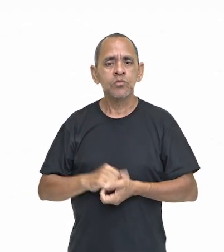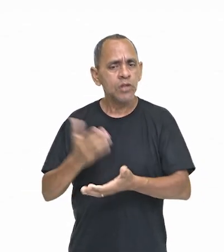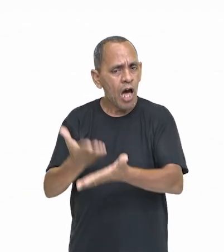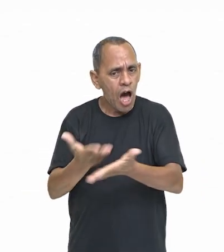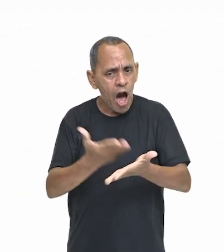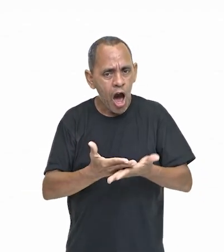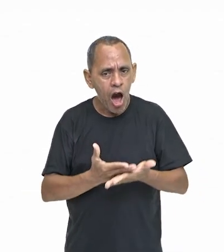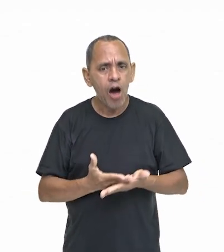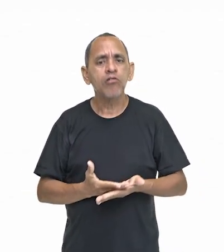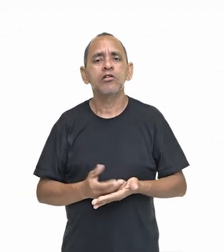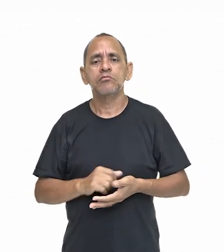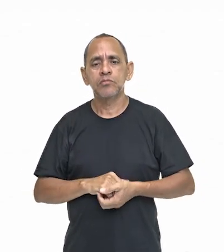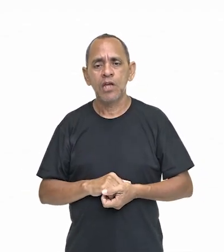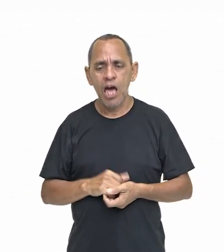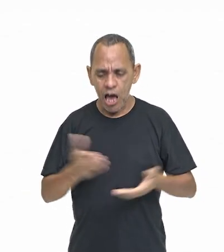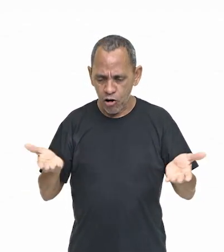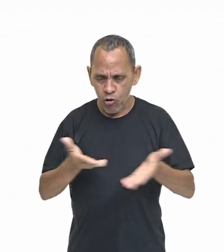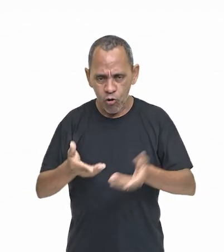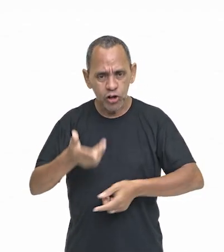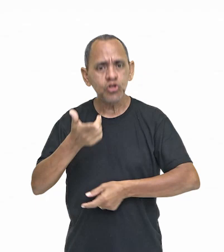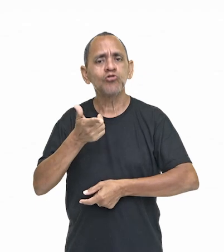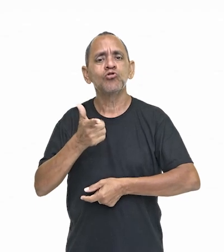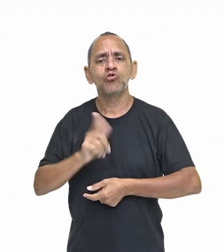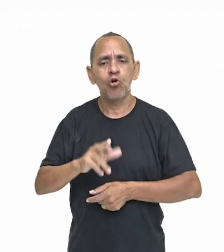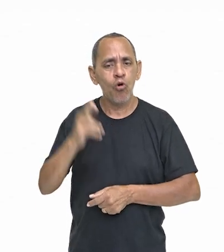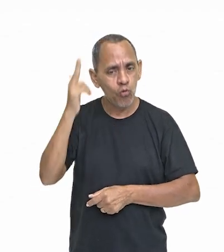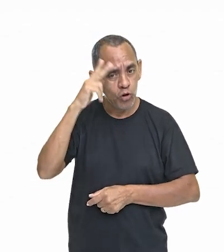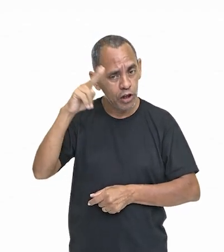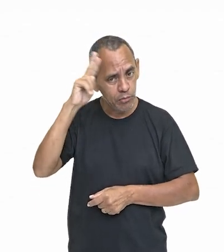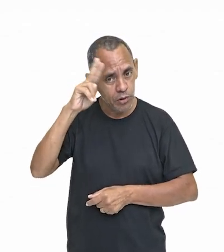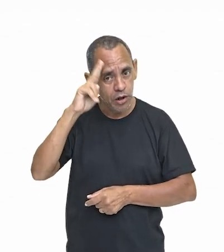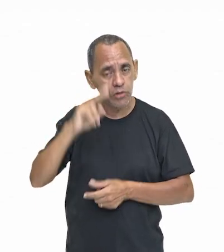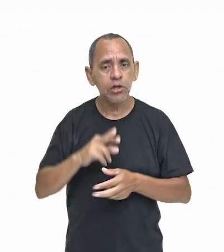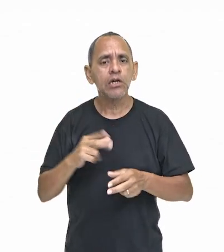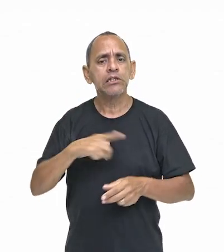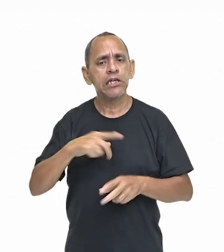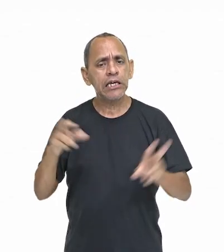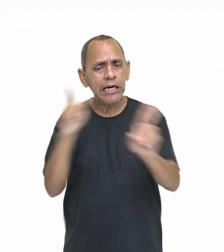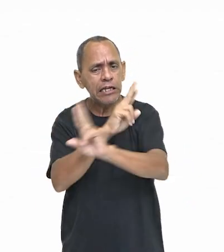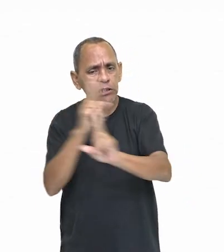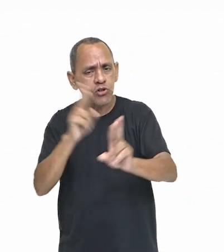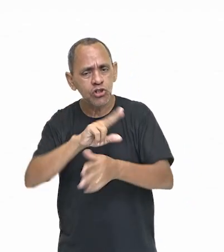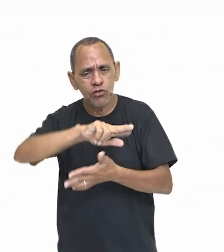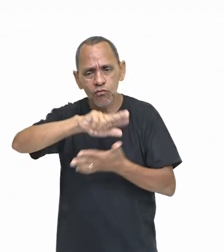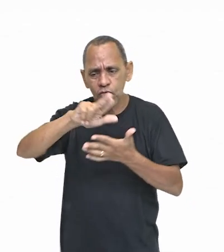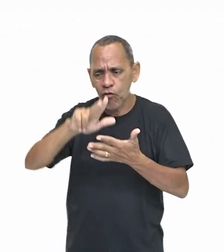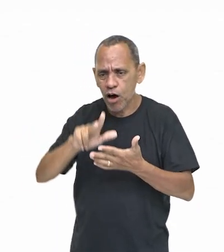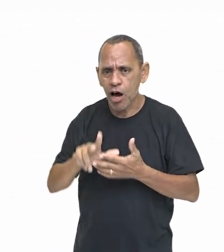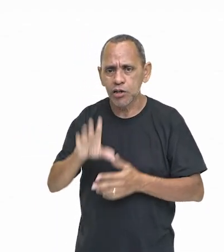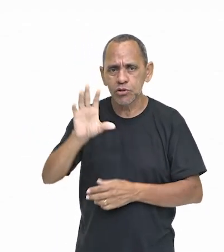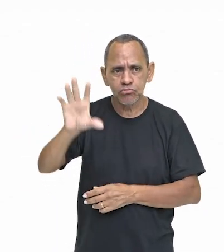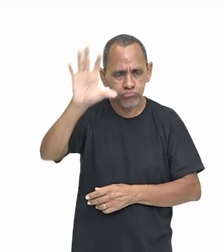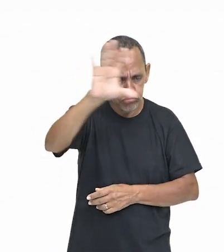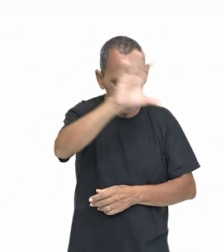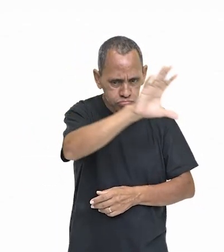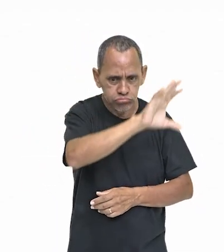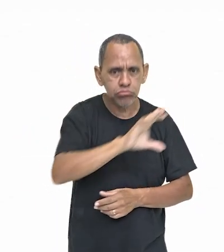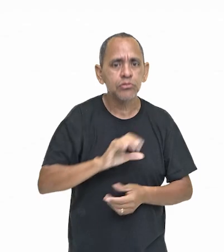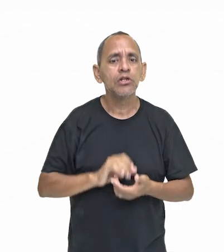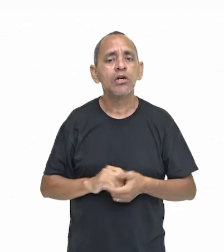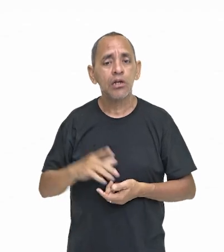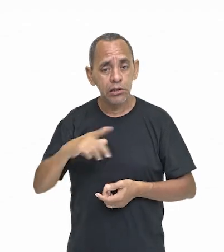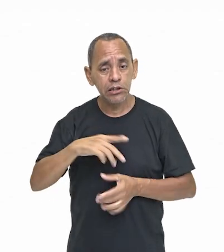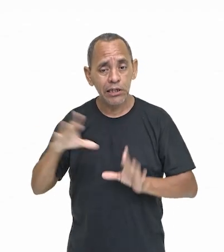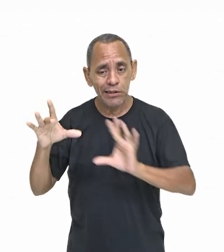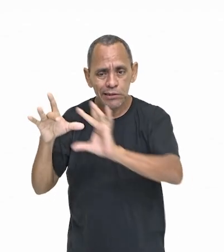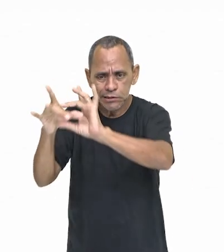aqui, elas estão relacionadas. Temos a presença de várias religiões que conversam entre